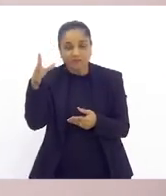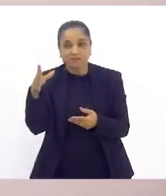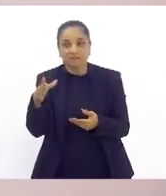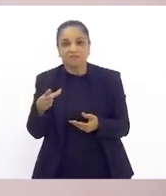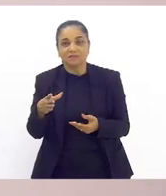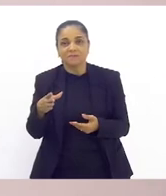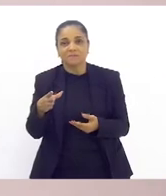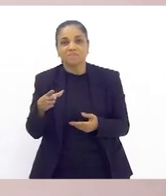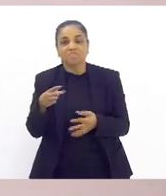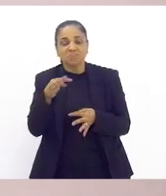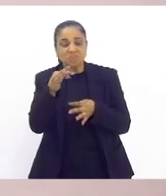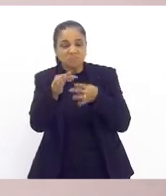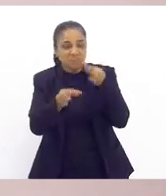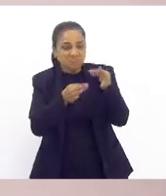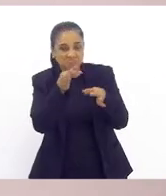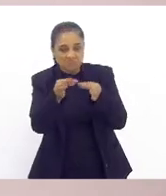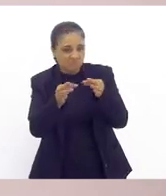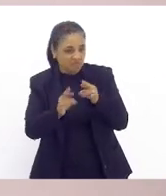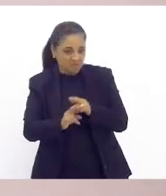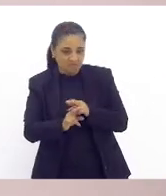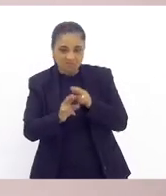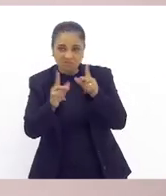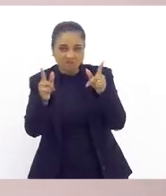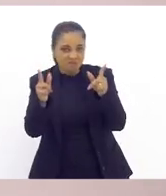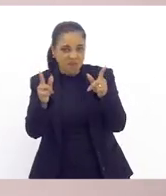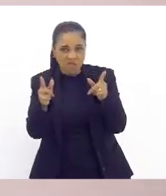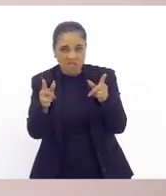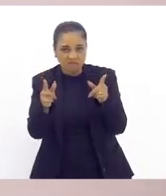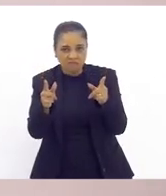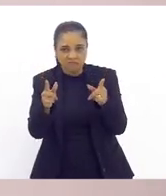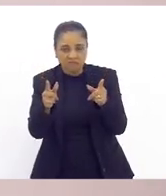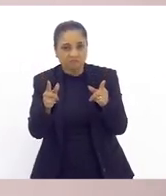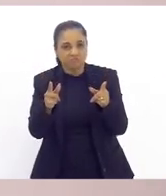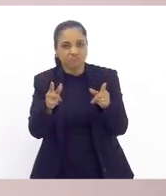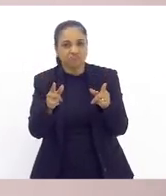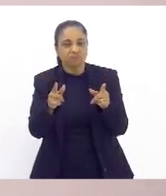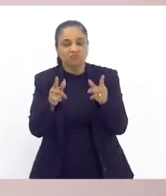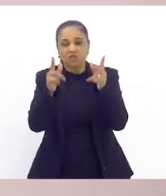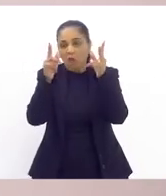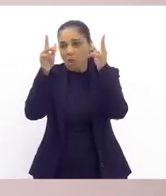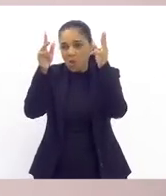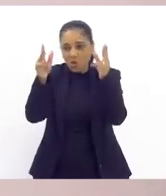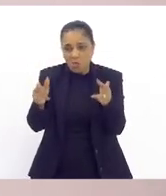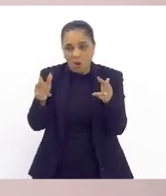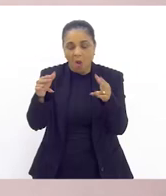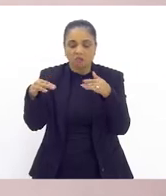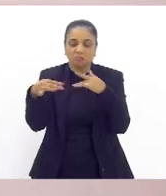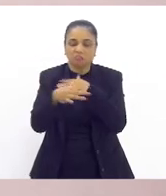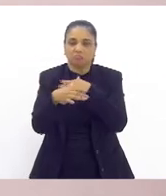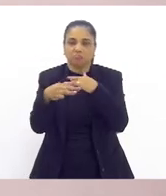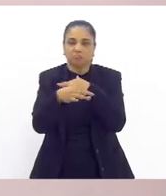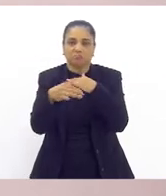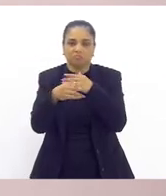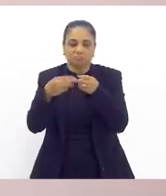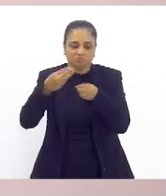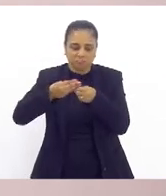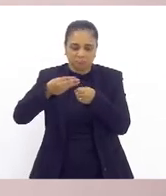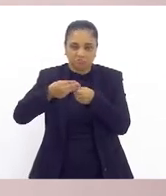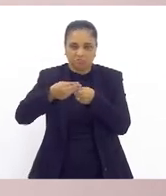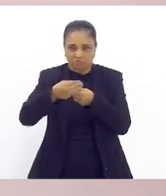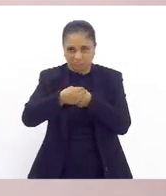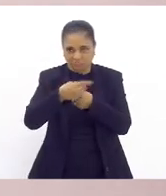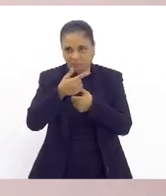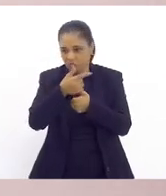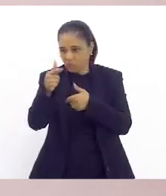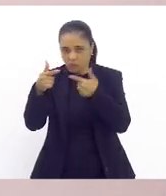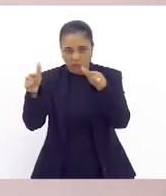são tratados não diferente do que são tratados nos outros municípios desse estado eu gostaria que de